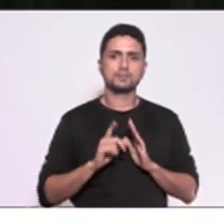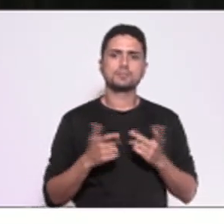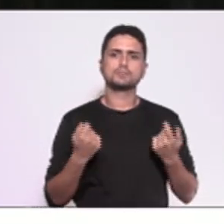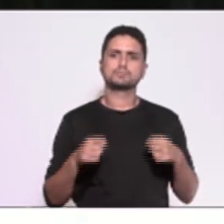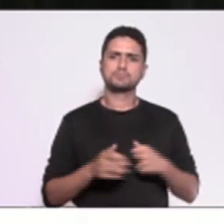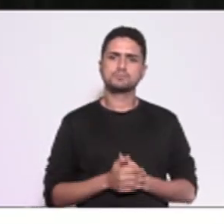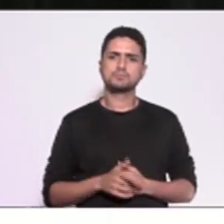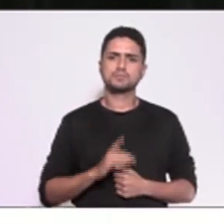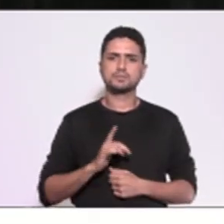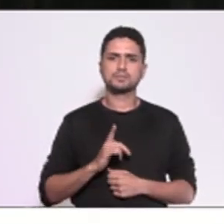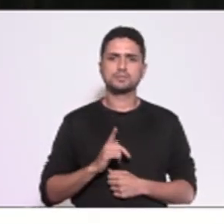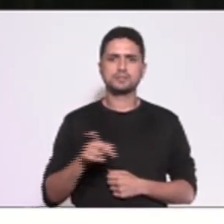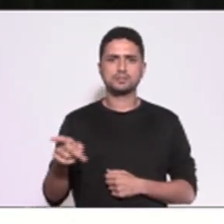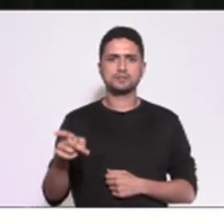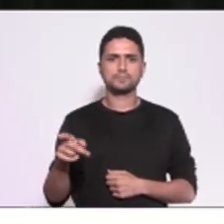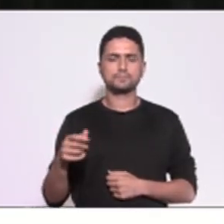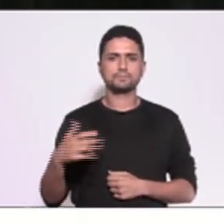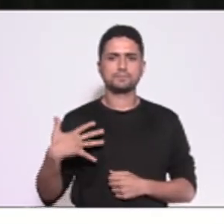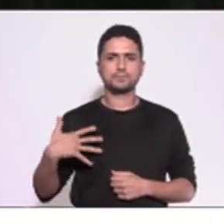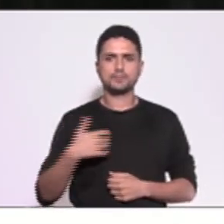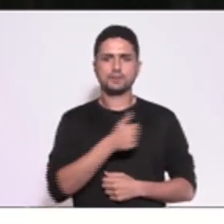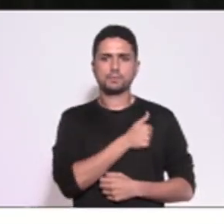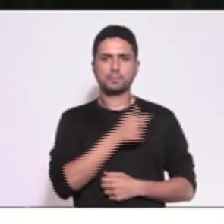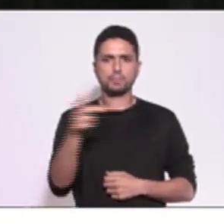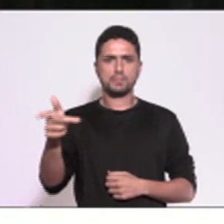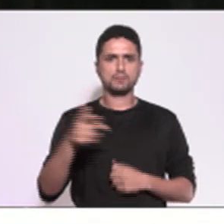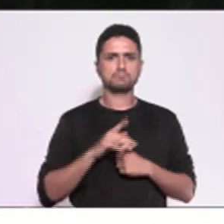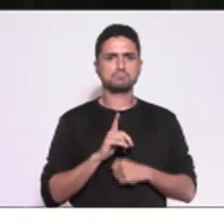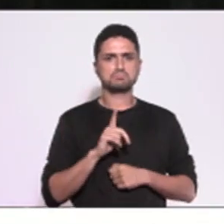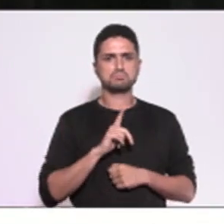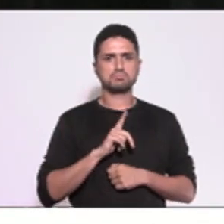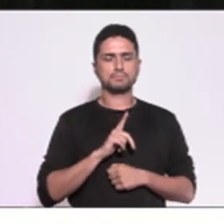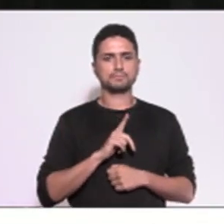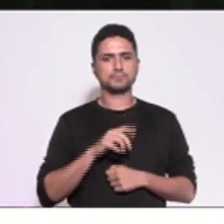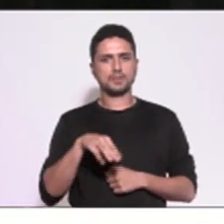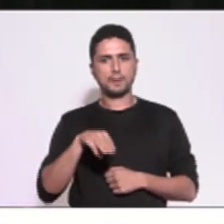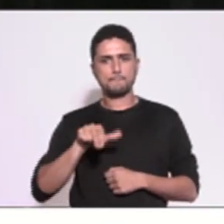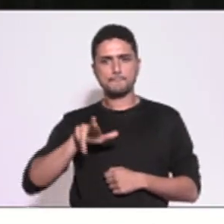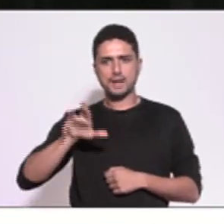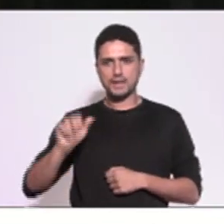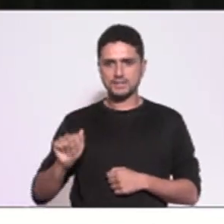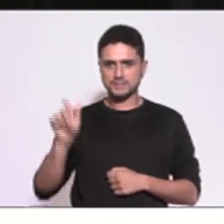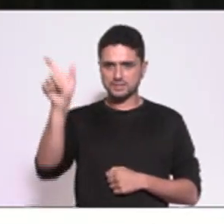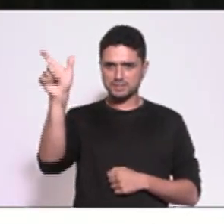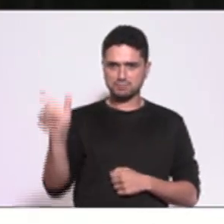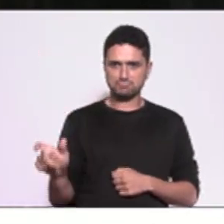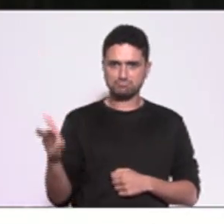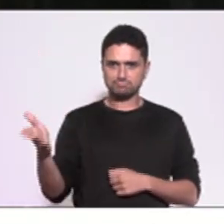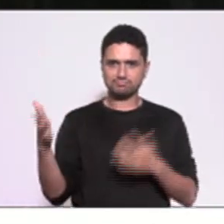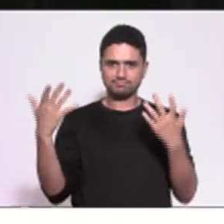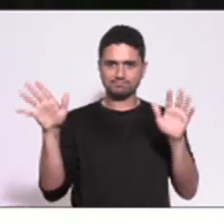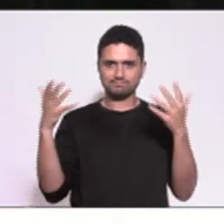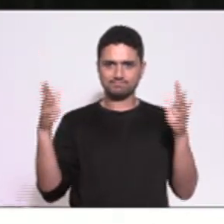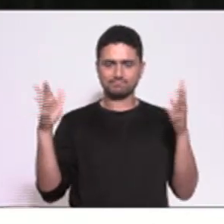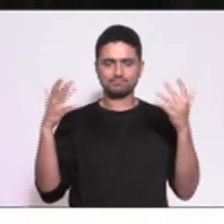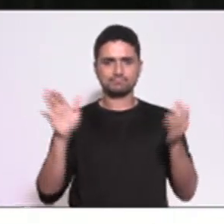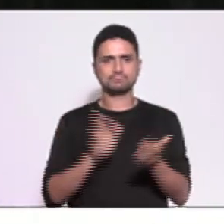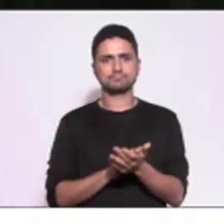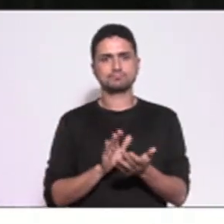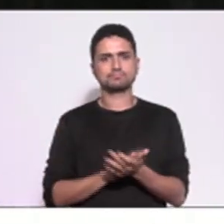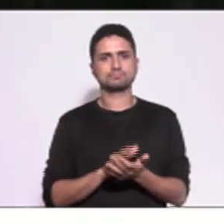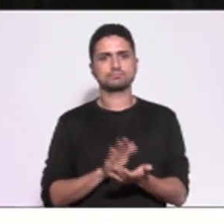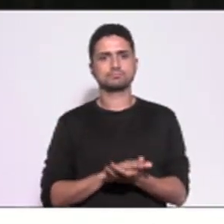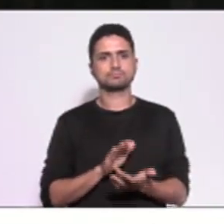aplaudir a primeira-dama desse evento, a senhora Márcia Salomão Gomlevski.